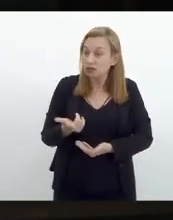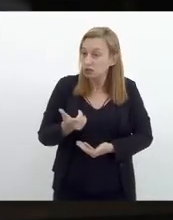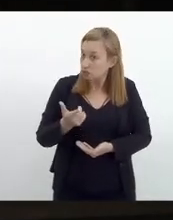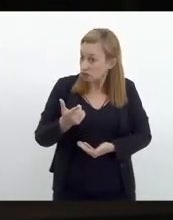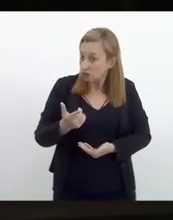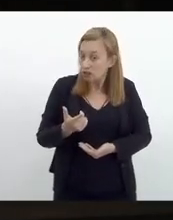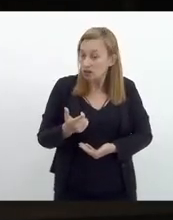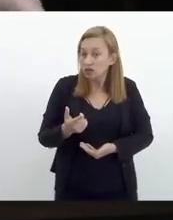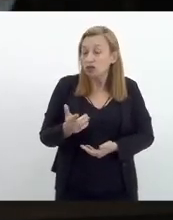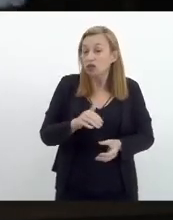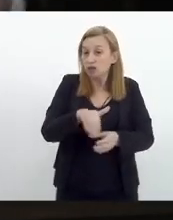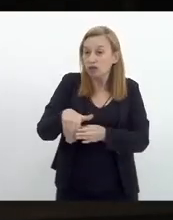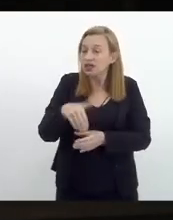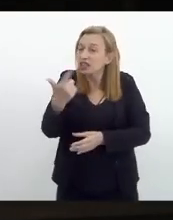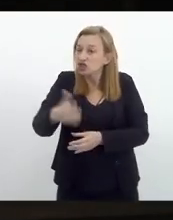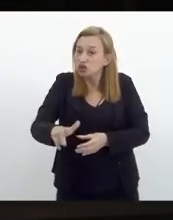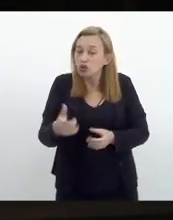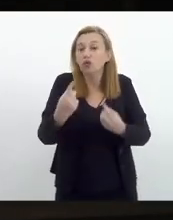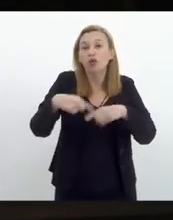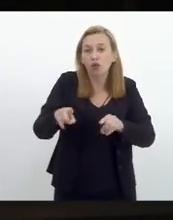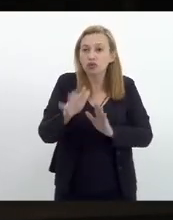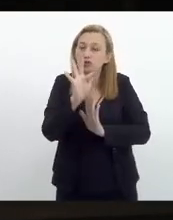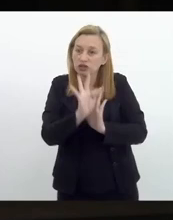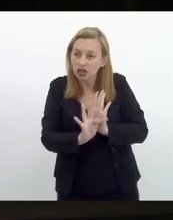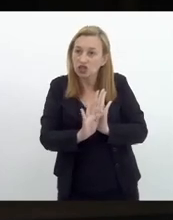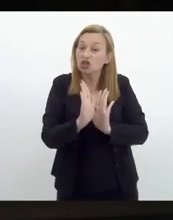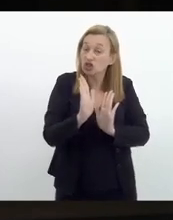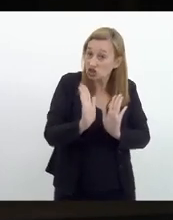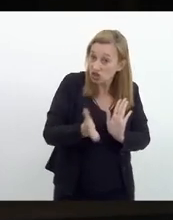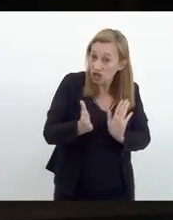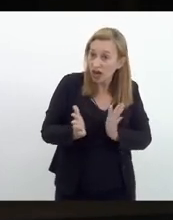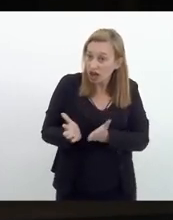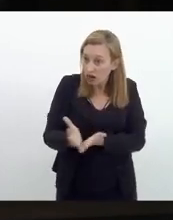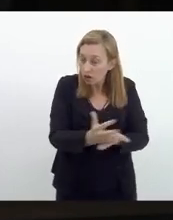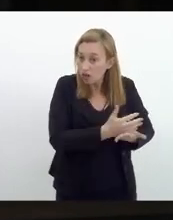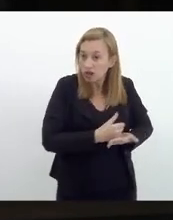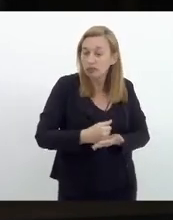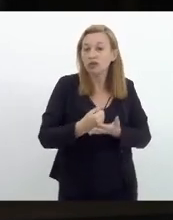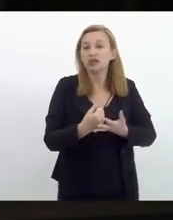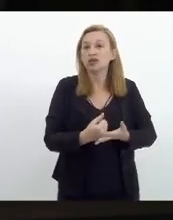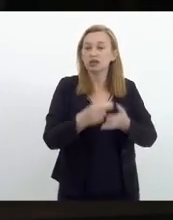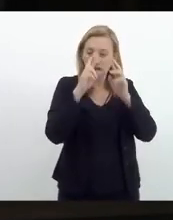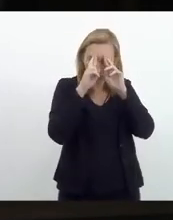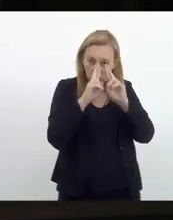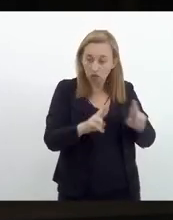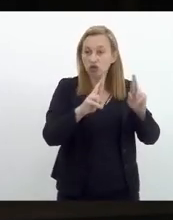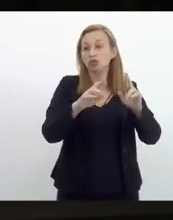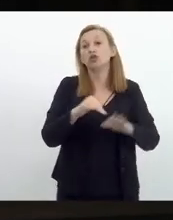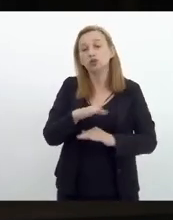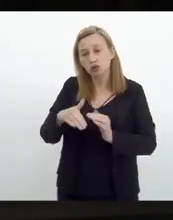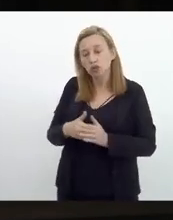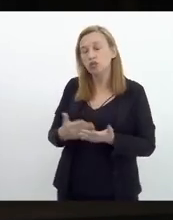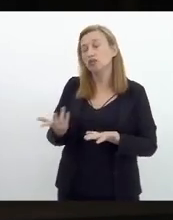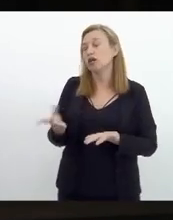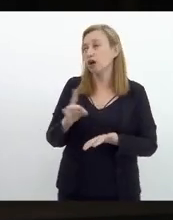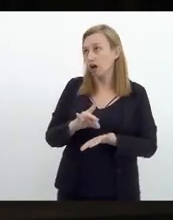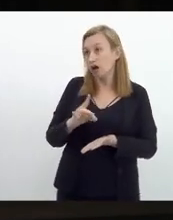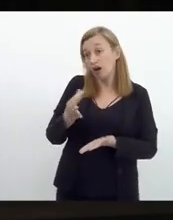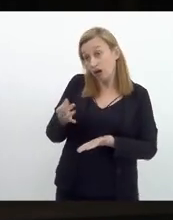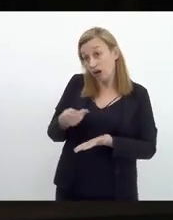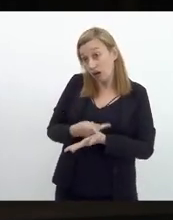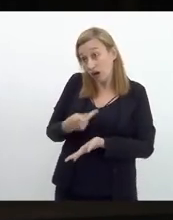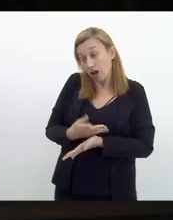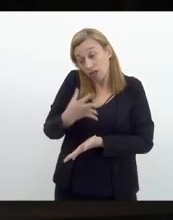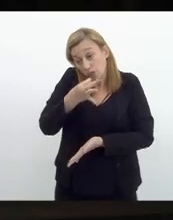ser submetido a votar de novo contra um texto que nós mesmos acolhemos e acordamos com todo respeito está equivocado na minha opinião mas